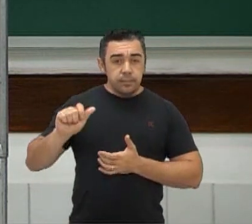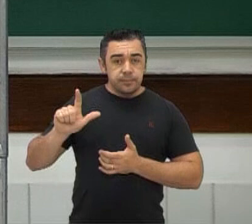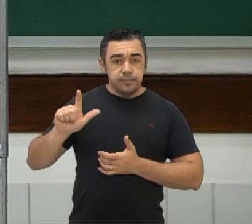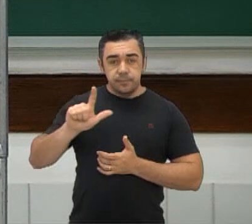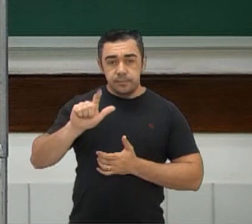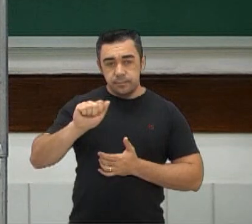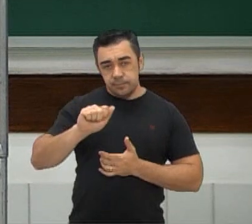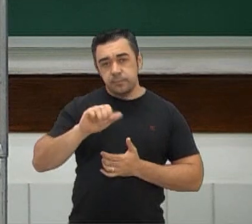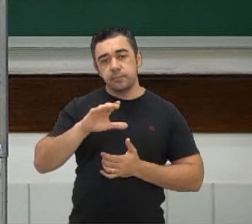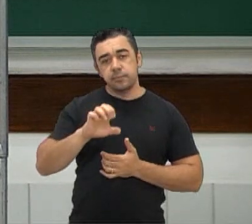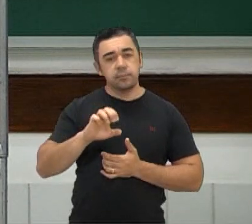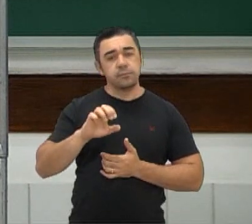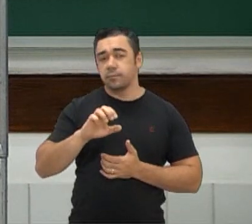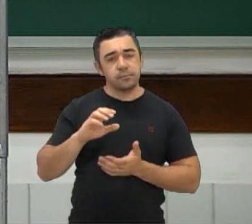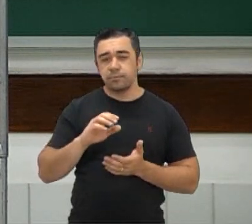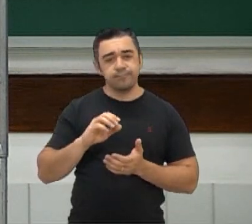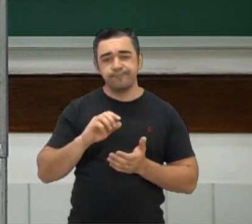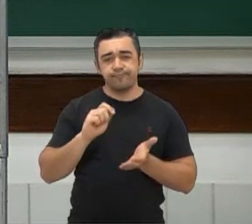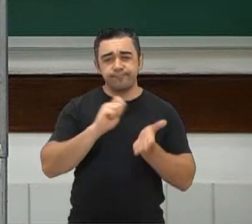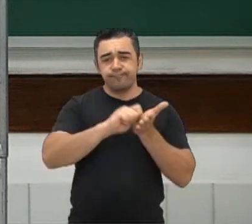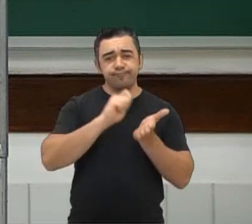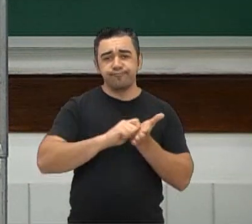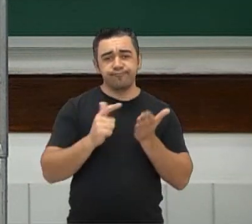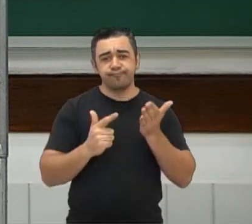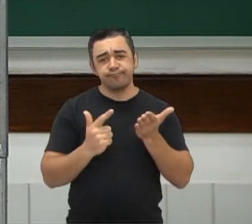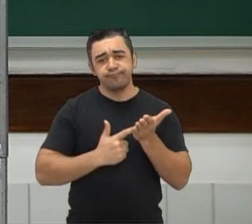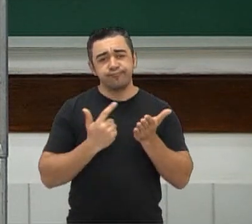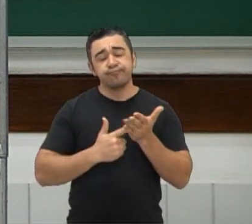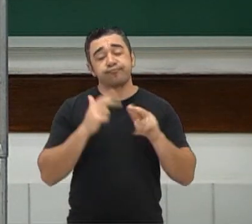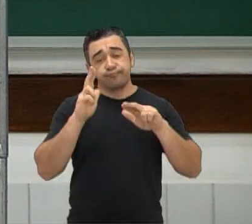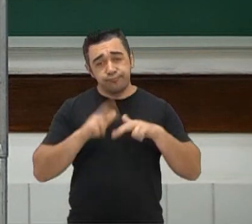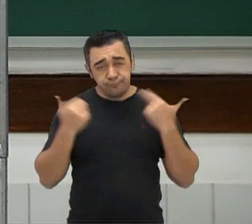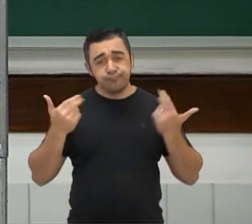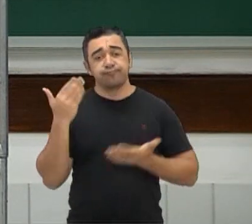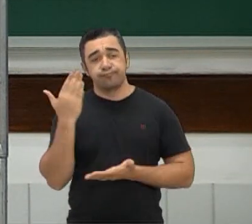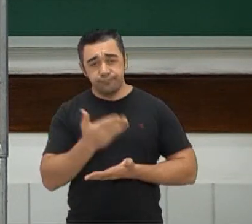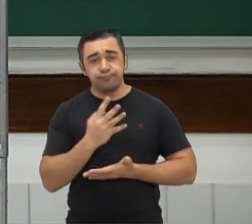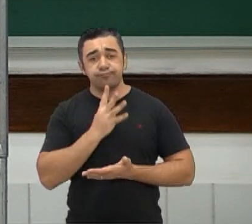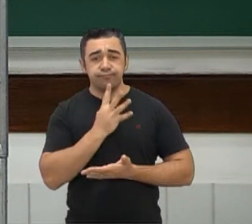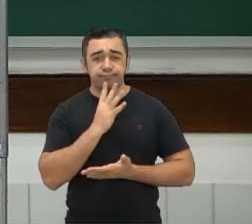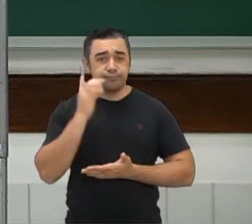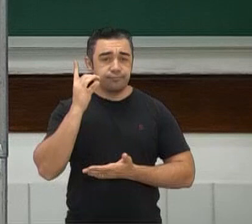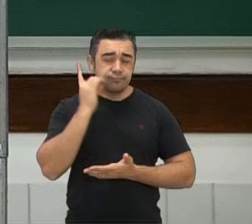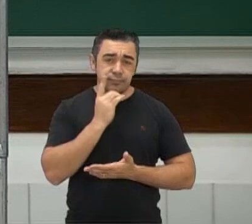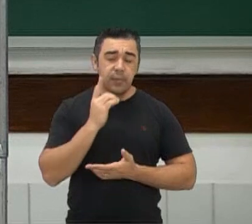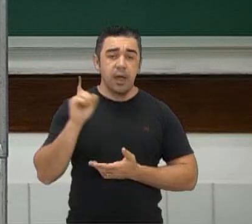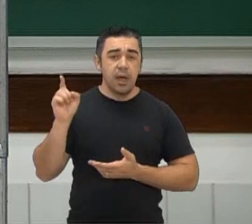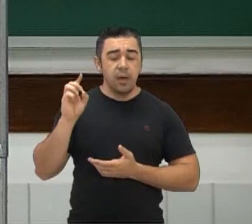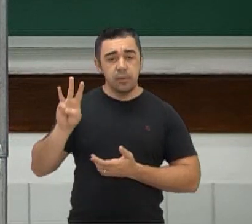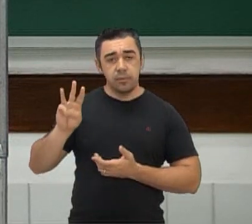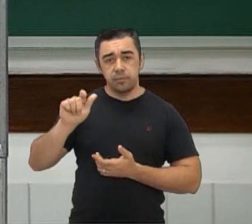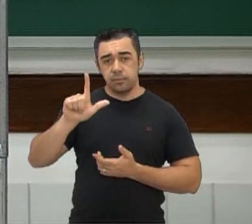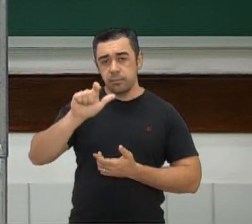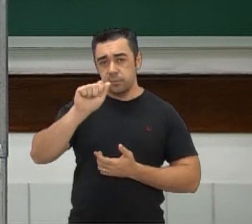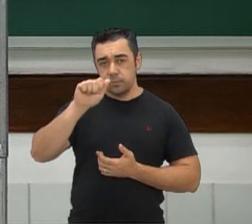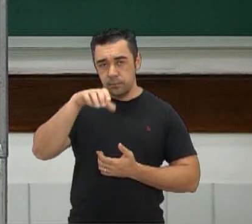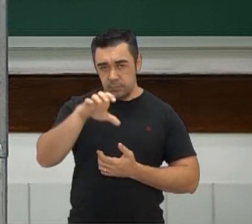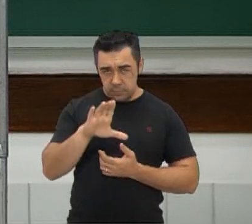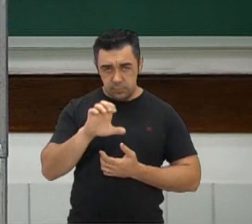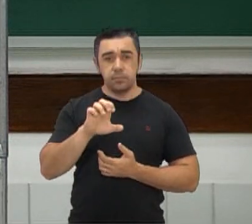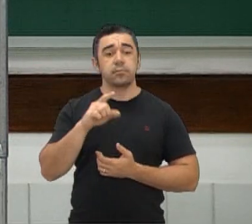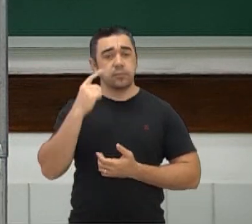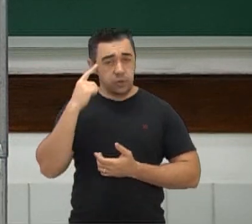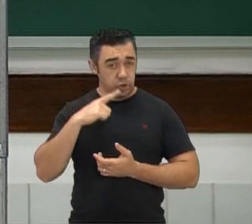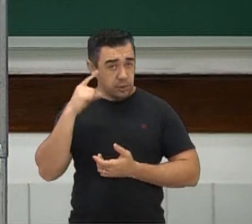Então, realmente, quem ficou conhecido foi o Darwin por esse motivo, né? As ideias dele estavam mais aprofundadas, ele já tinha pensado um tempo maior e lançou um